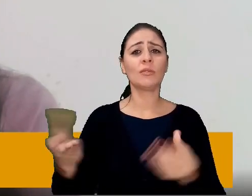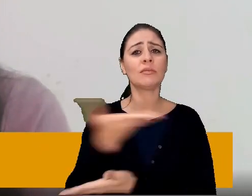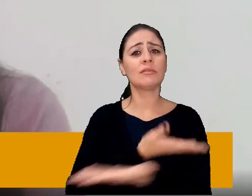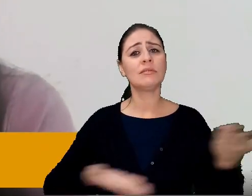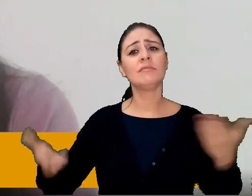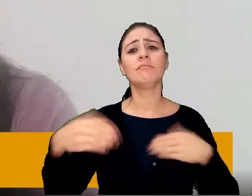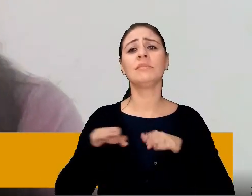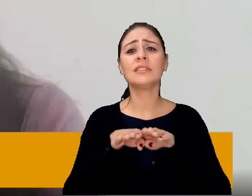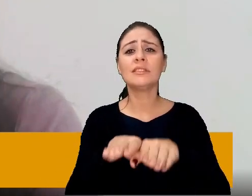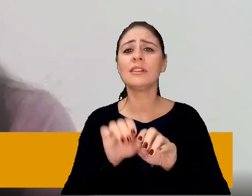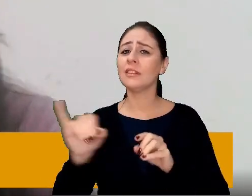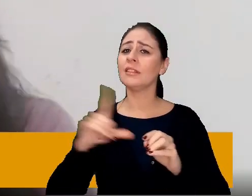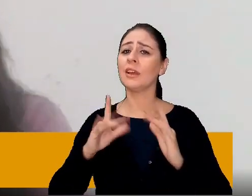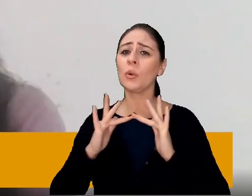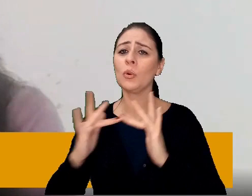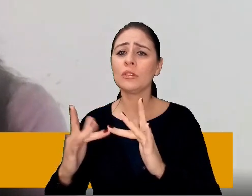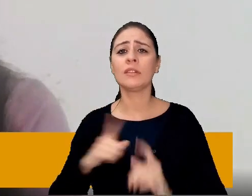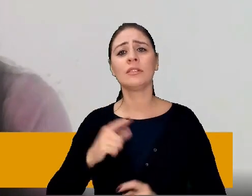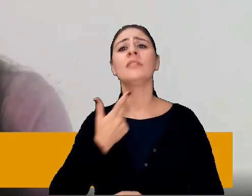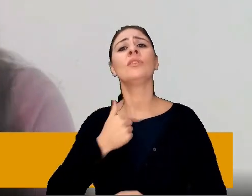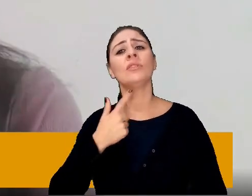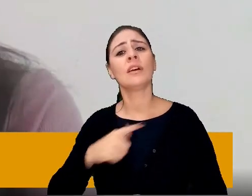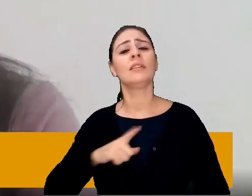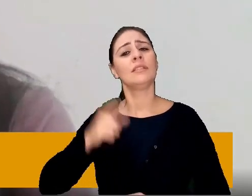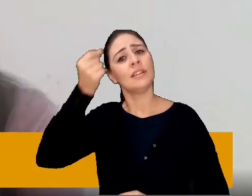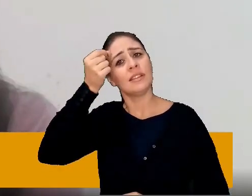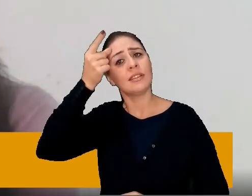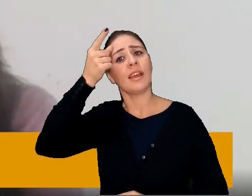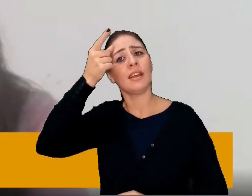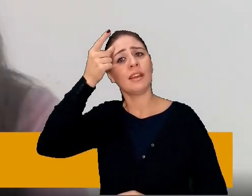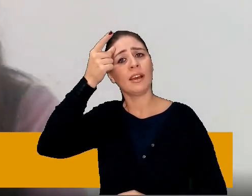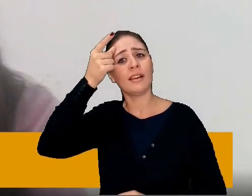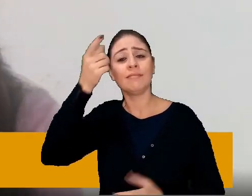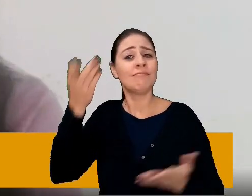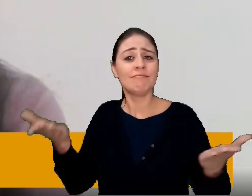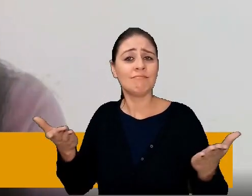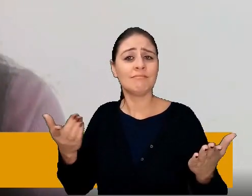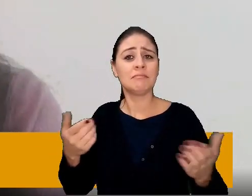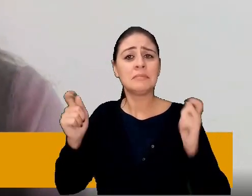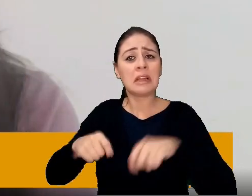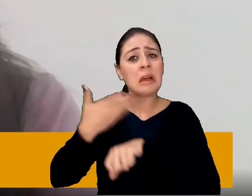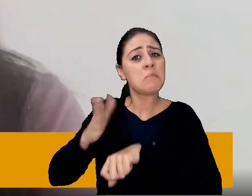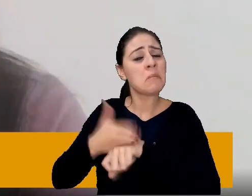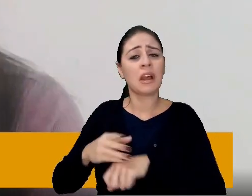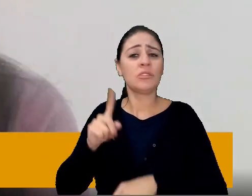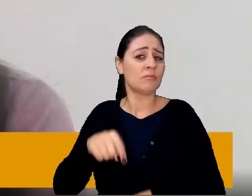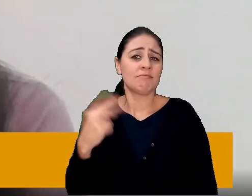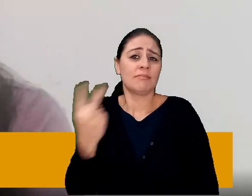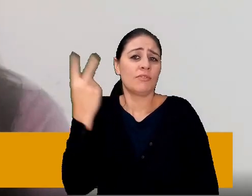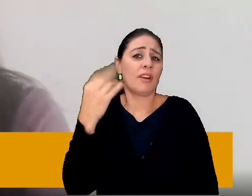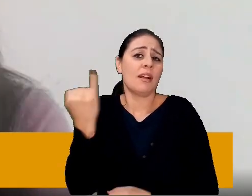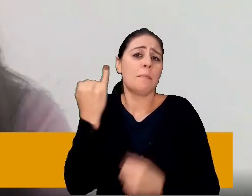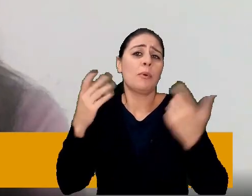pode ajudar a sua comunidade, sendo ou não sendo nada. Se ela tem contato, se ela tem vontade, se ela tem ideia, se ela tem